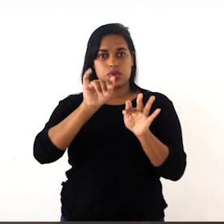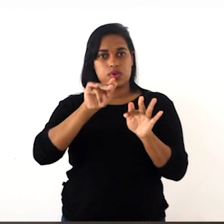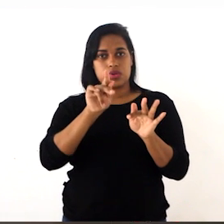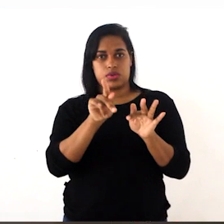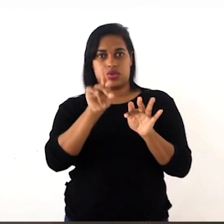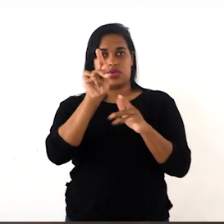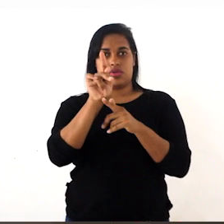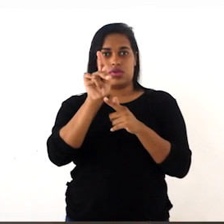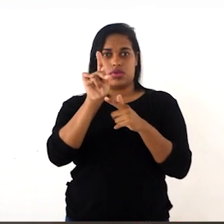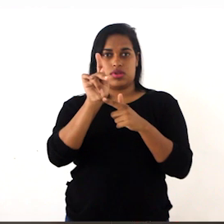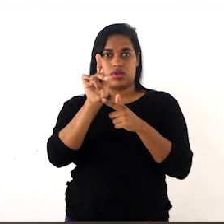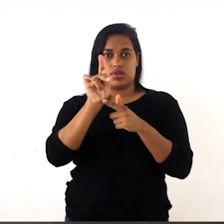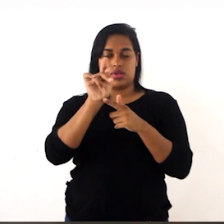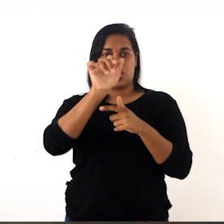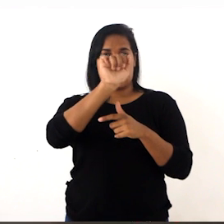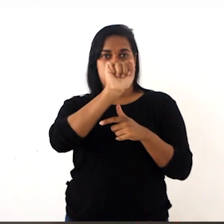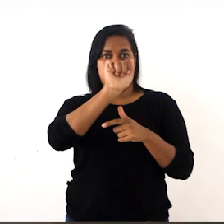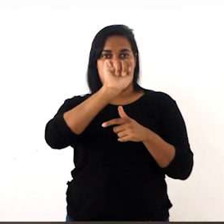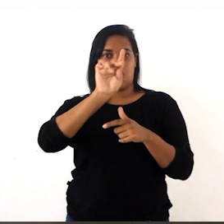href